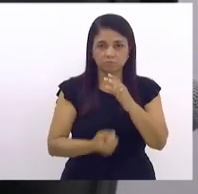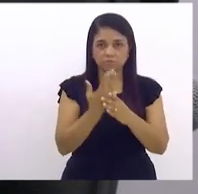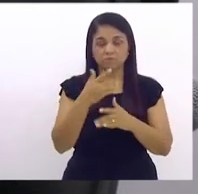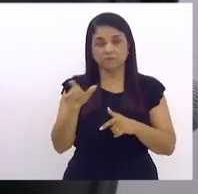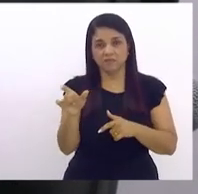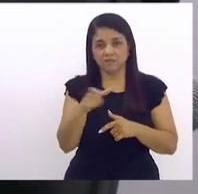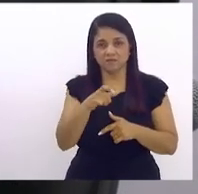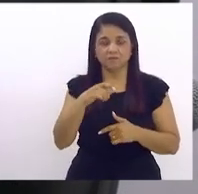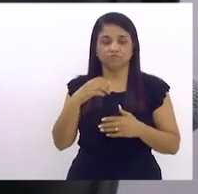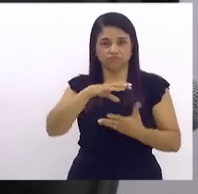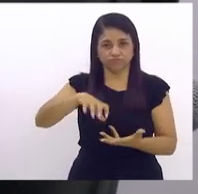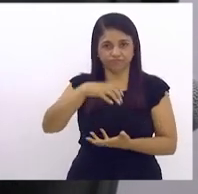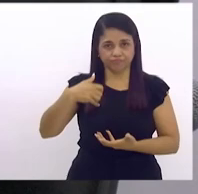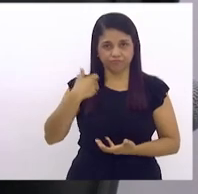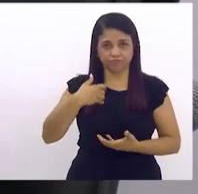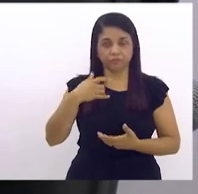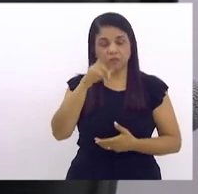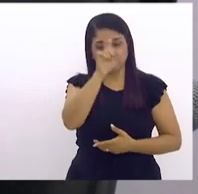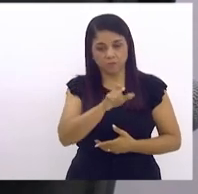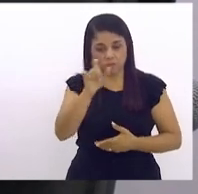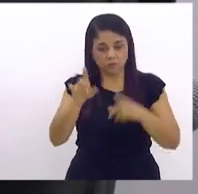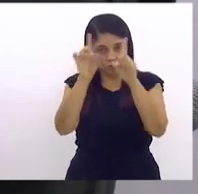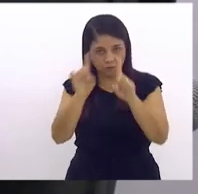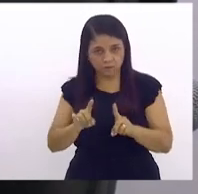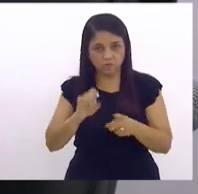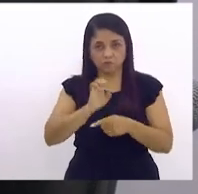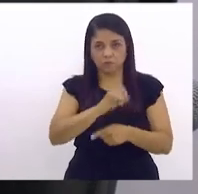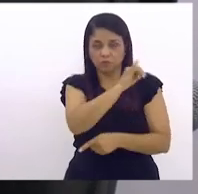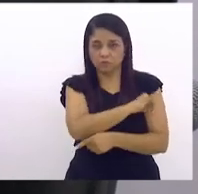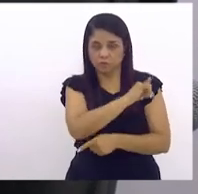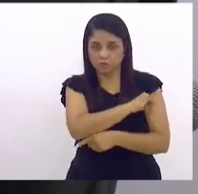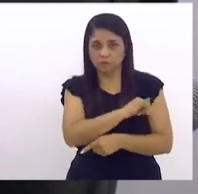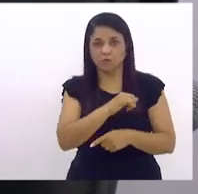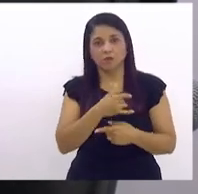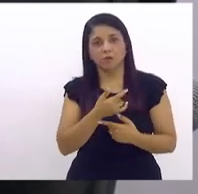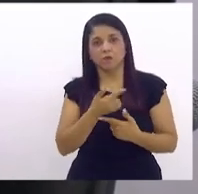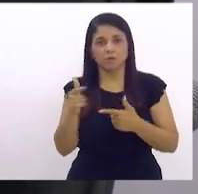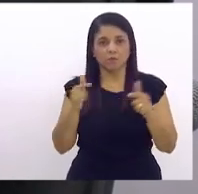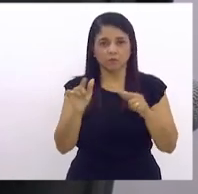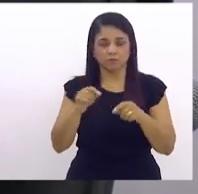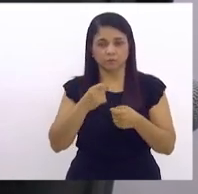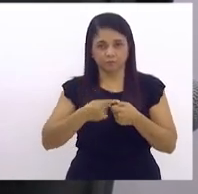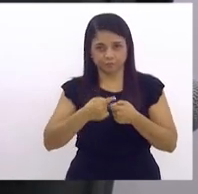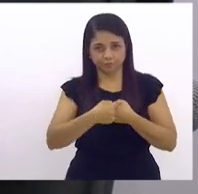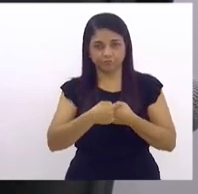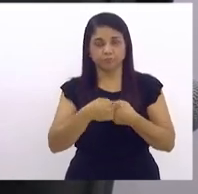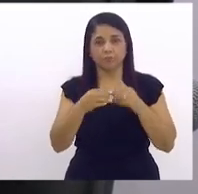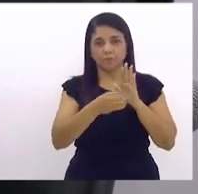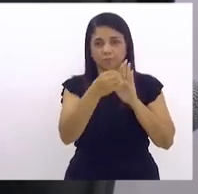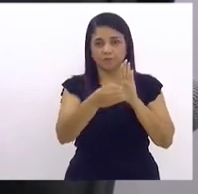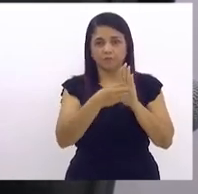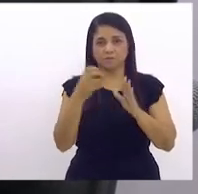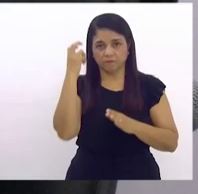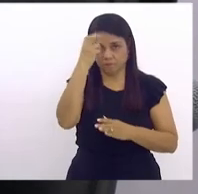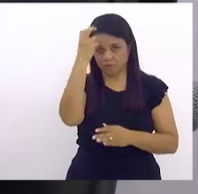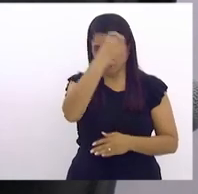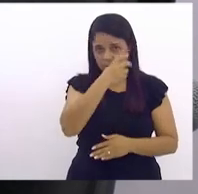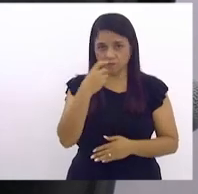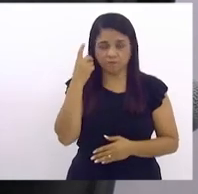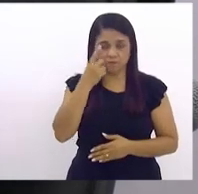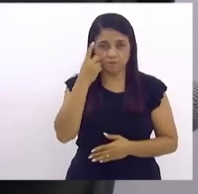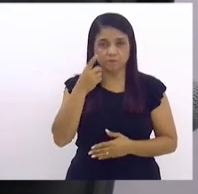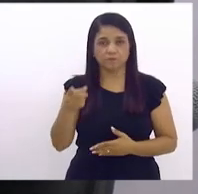idosos e pessoas com deficiência no âmbito do Estado do Rio de Janeiro e da outras providências. Para aparecer, deputada Verônica Lima.